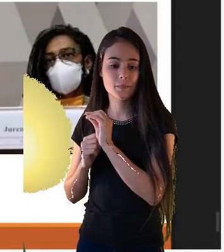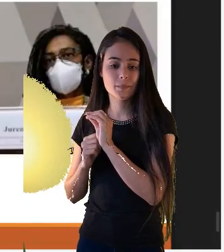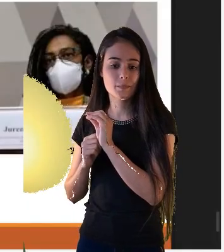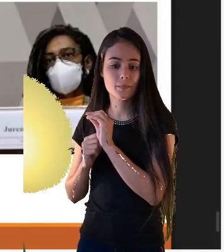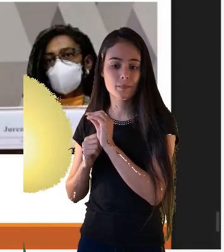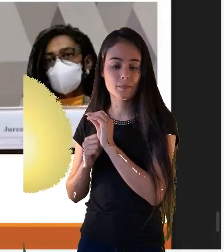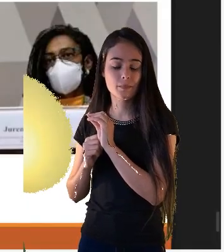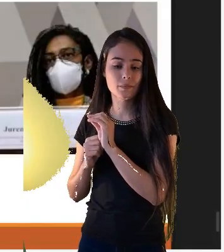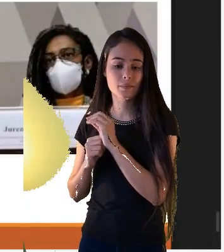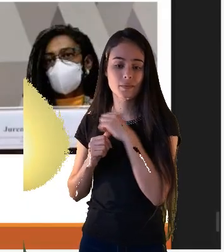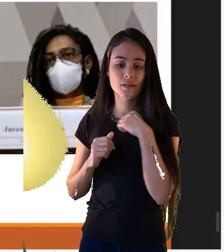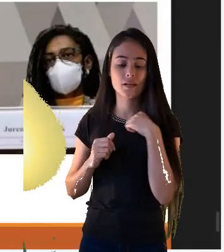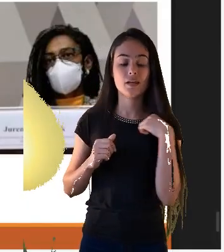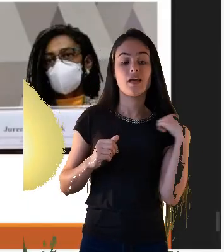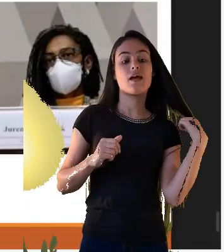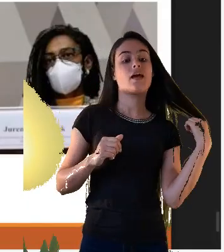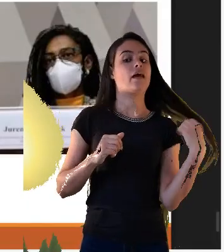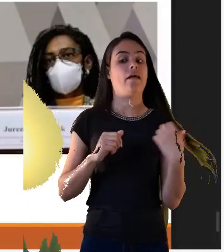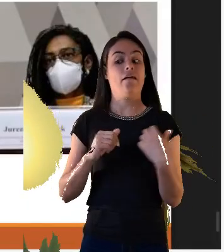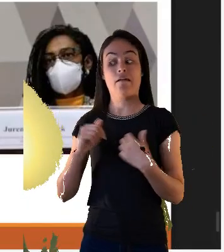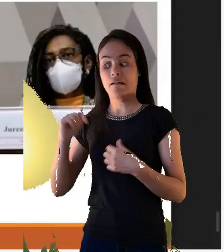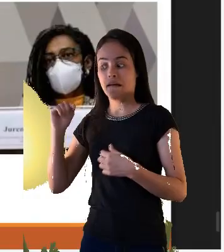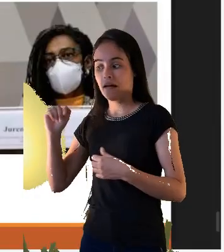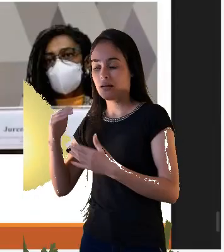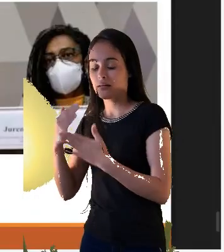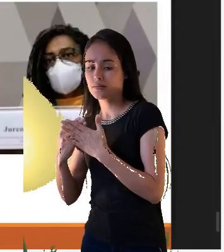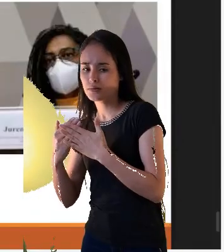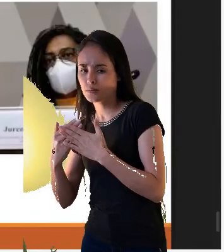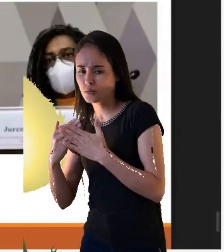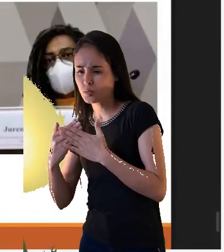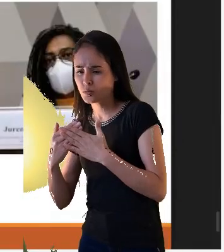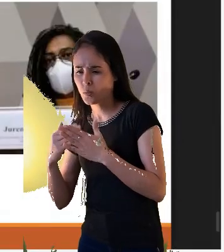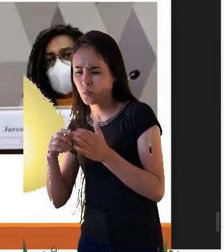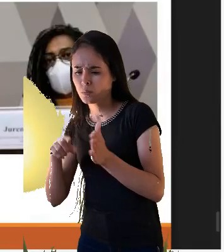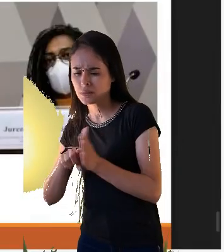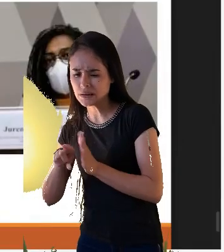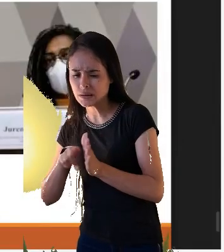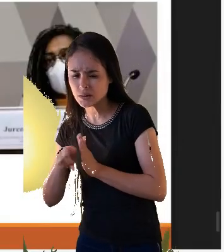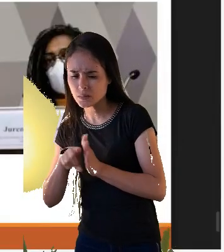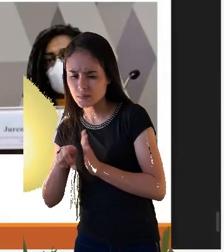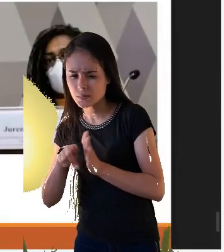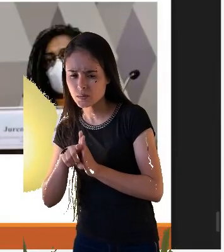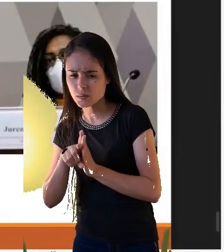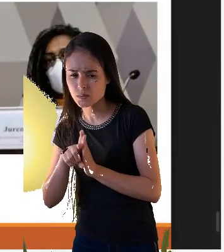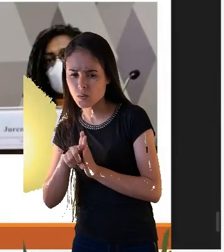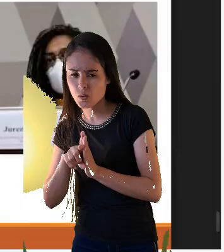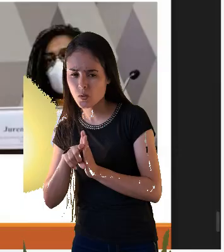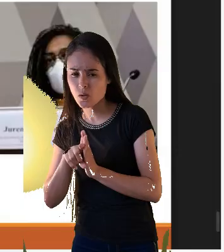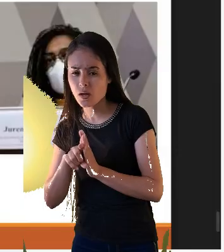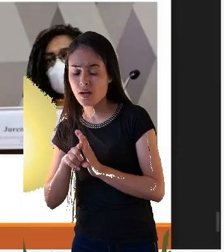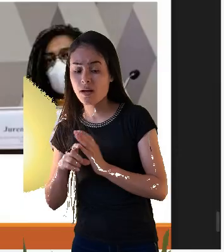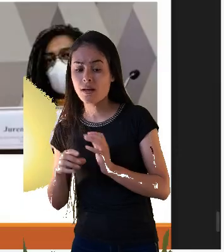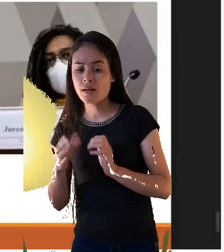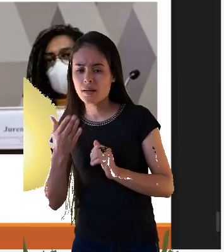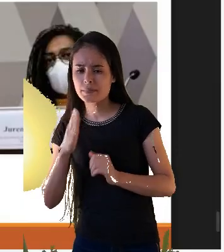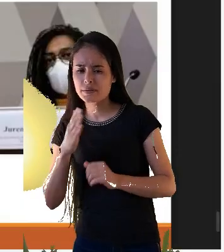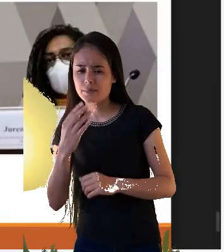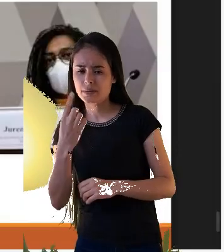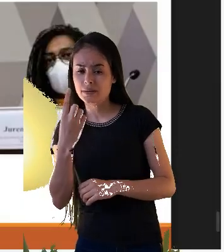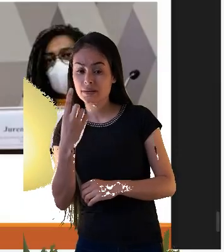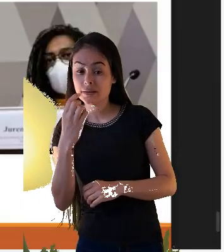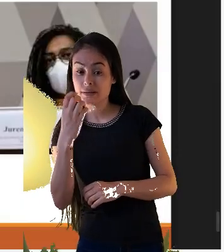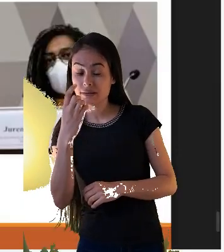né? Então, ela é uma voz importantíssima também de